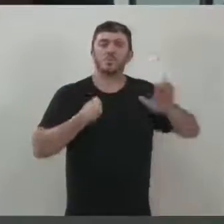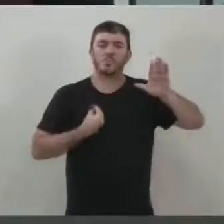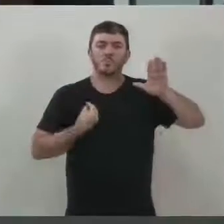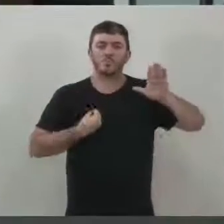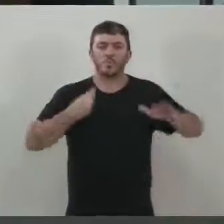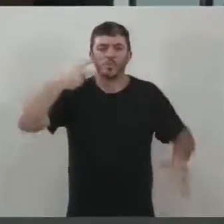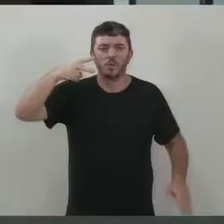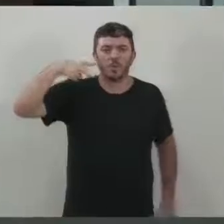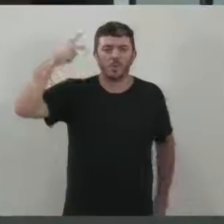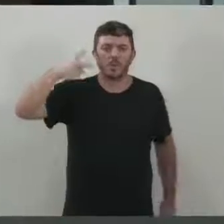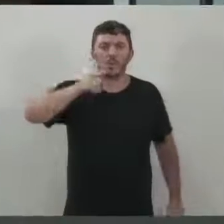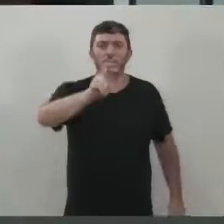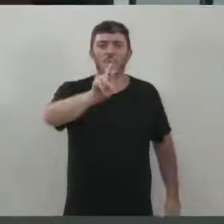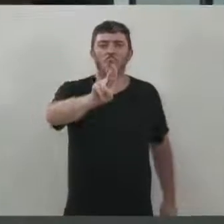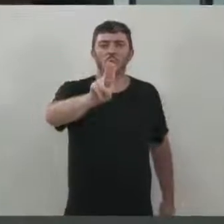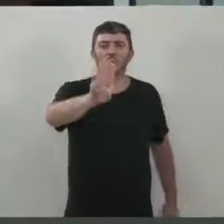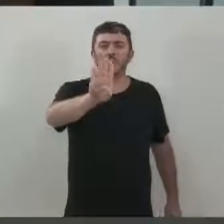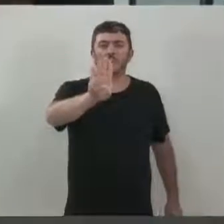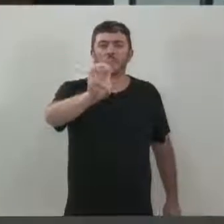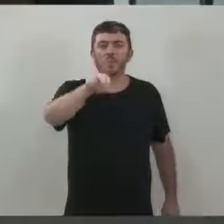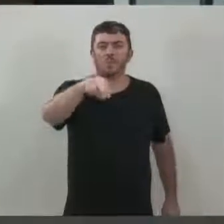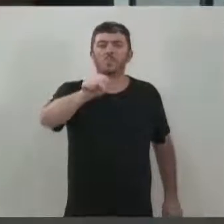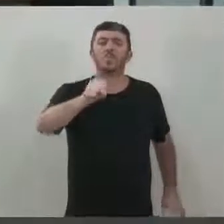Nunes. Presente.